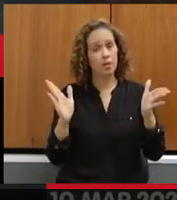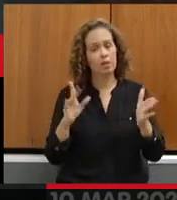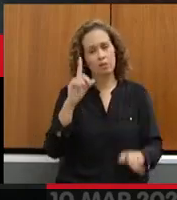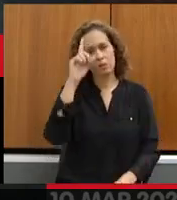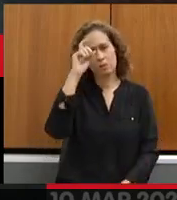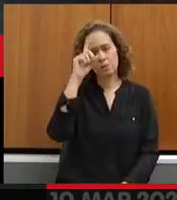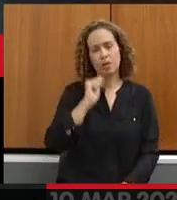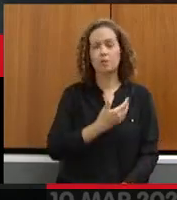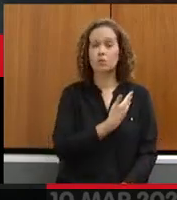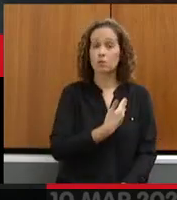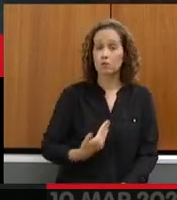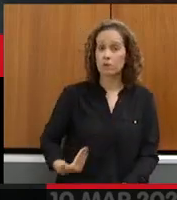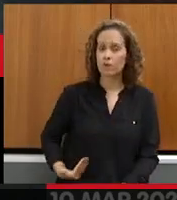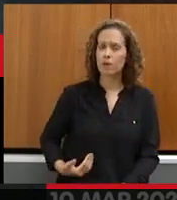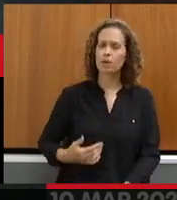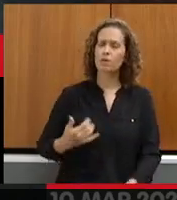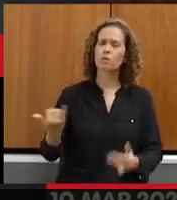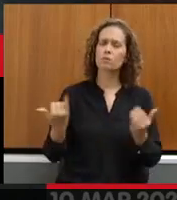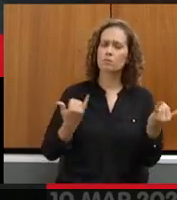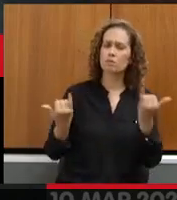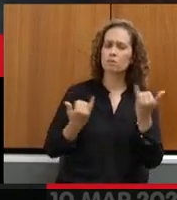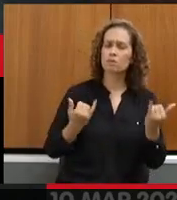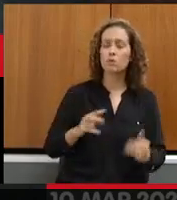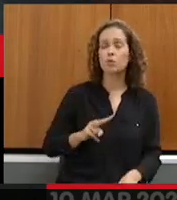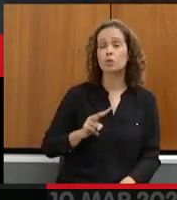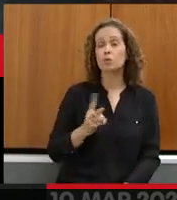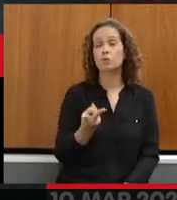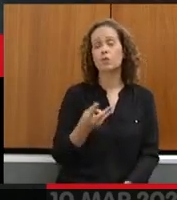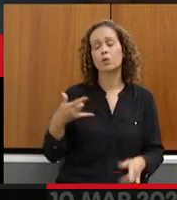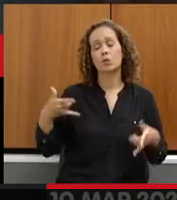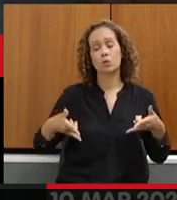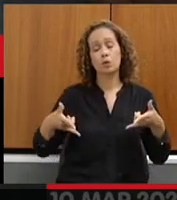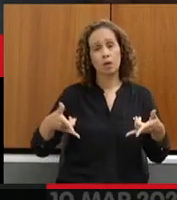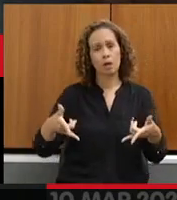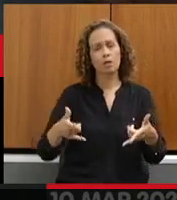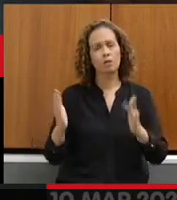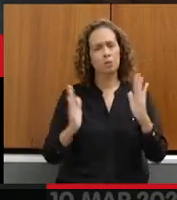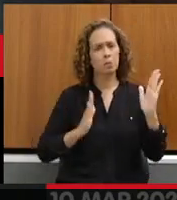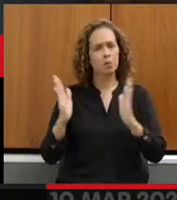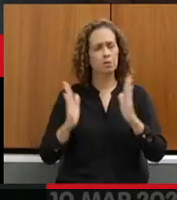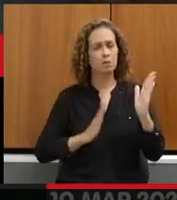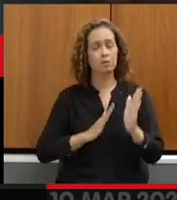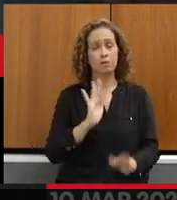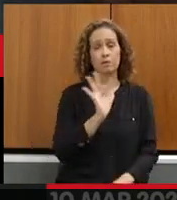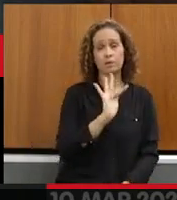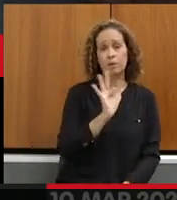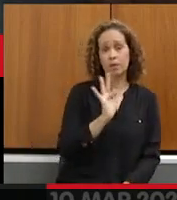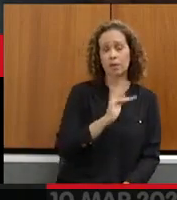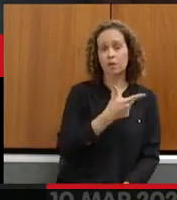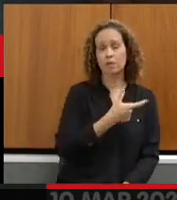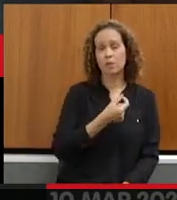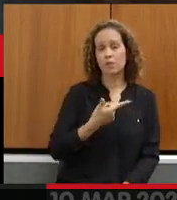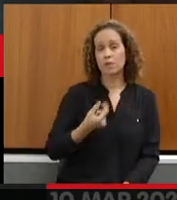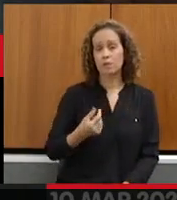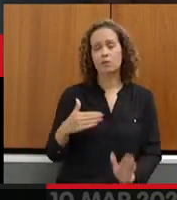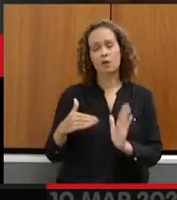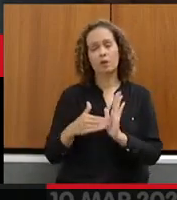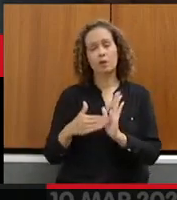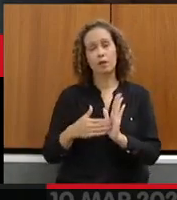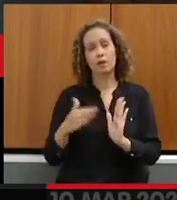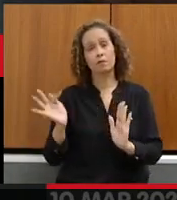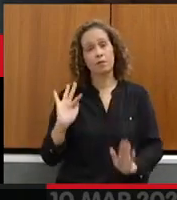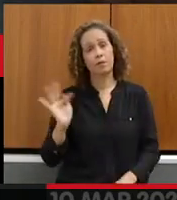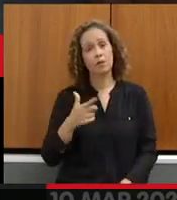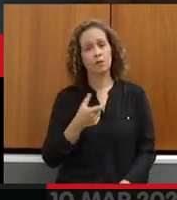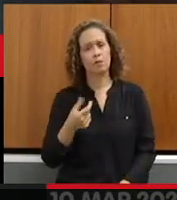é o governo informou que foram disponibilizados 2 mil leitos em fevereiro a de 2020 aprender 2021